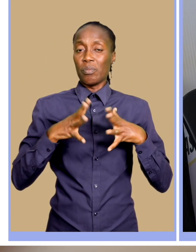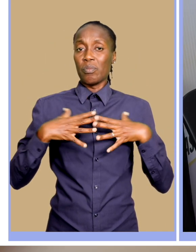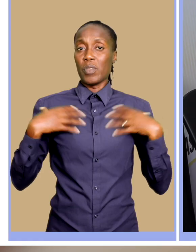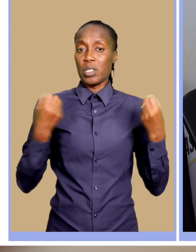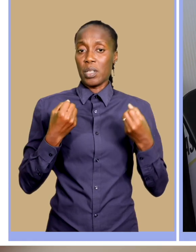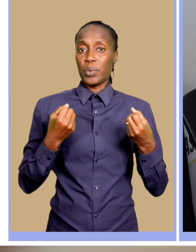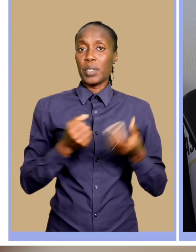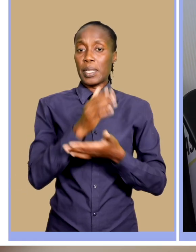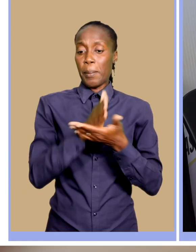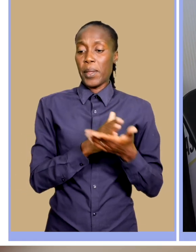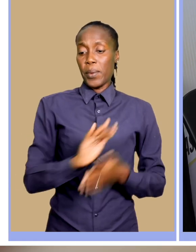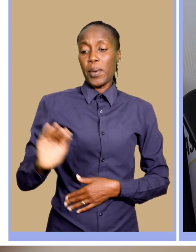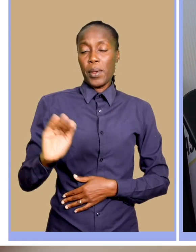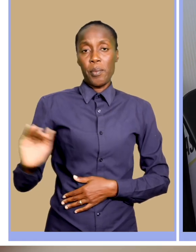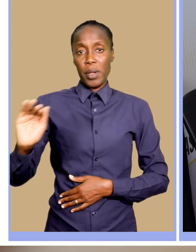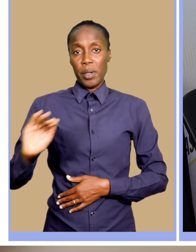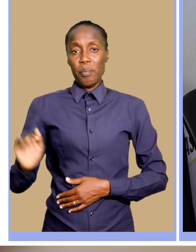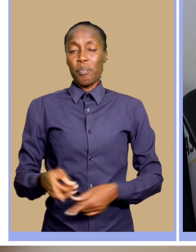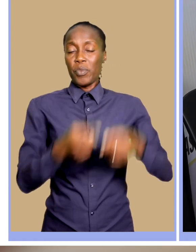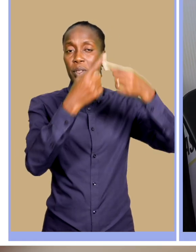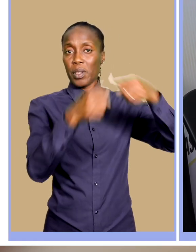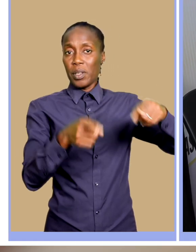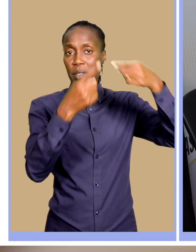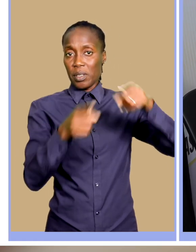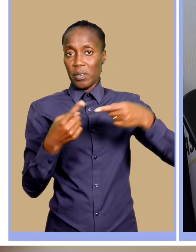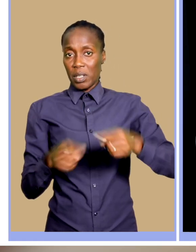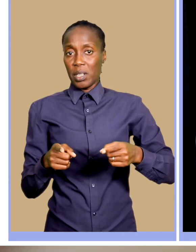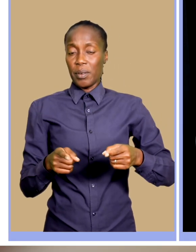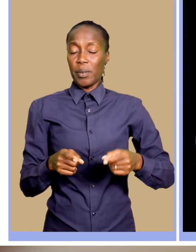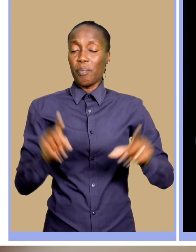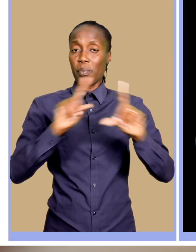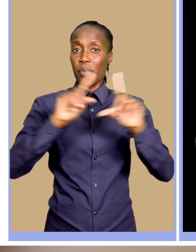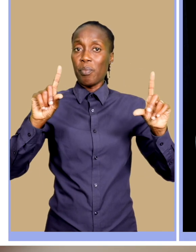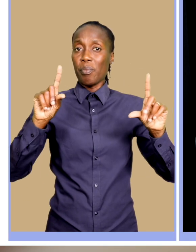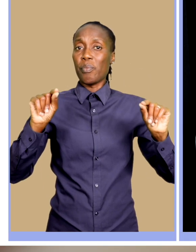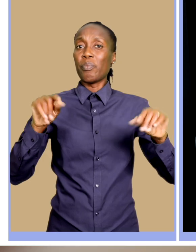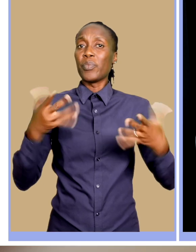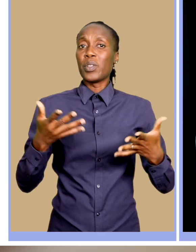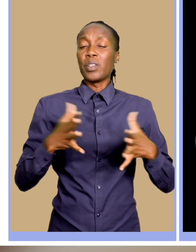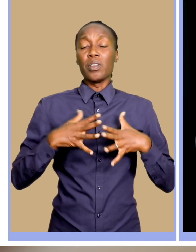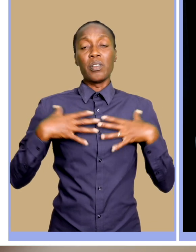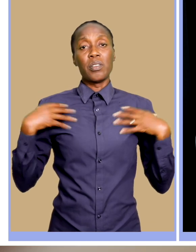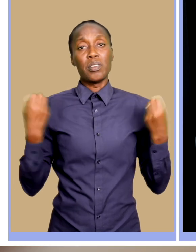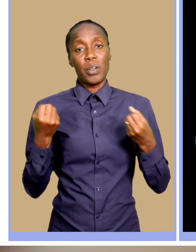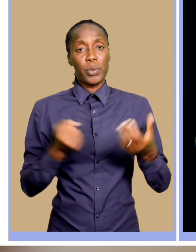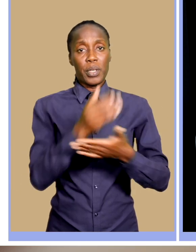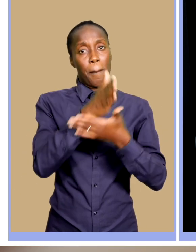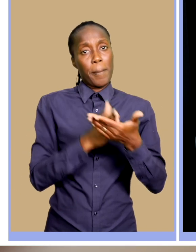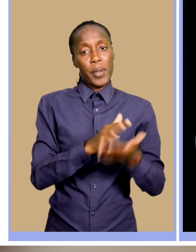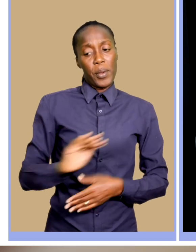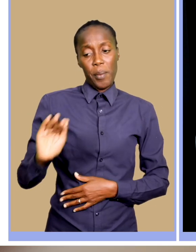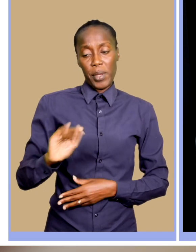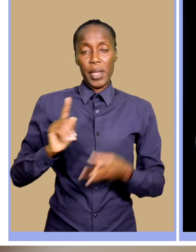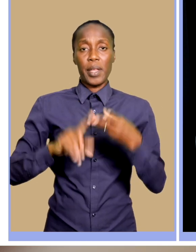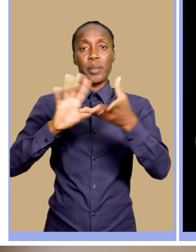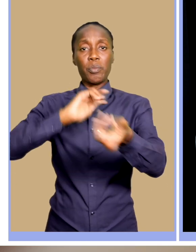para a saúde ambiental. Nós tratamos aqui de vários temas, falamos muito aqui sobre saúde, o